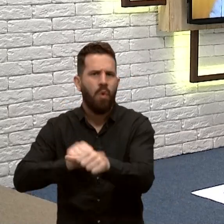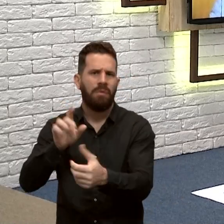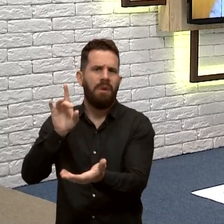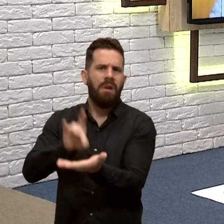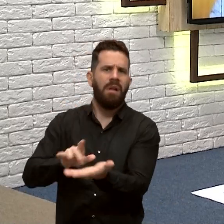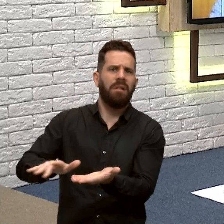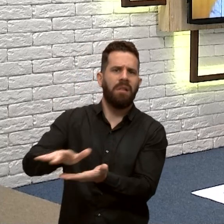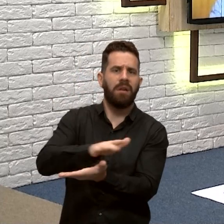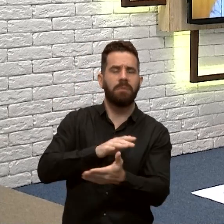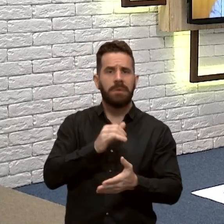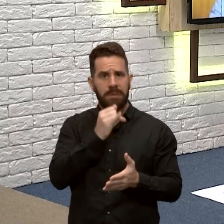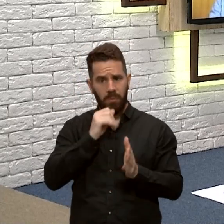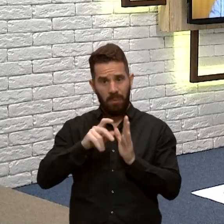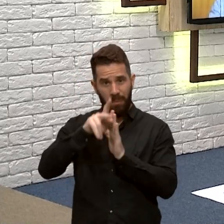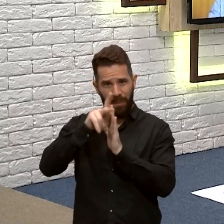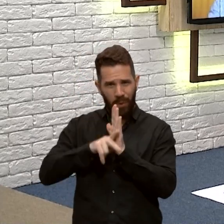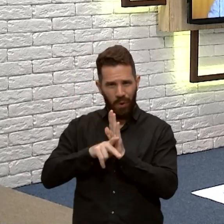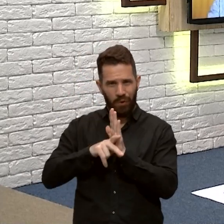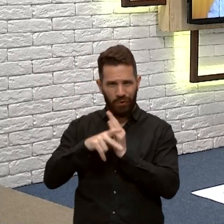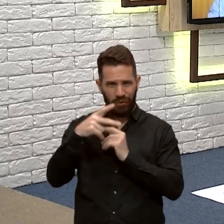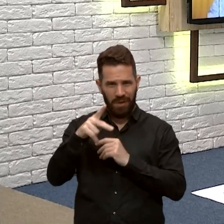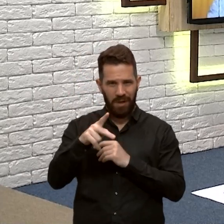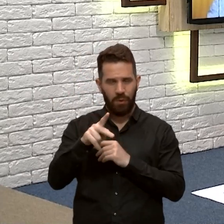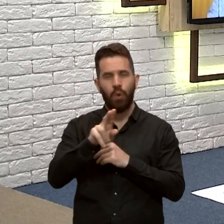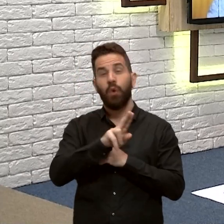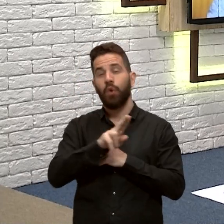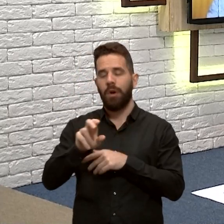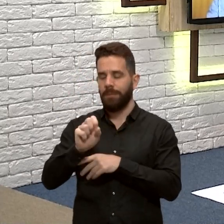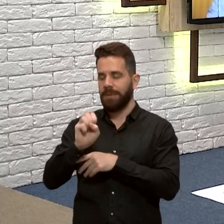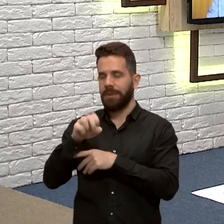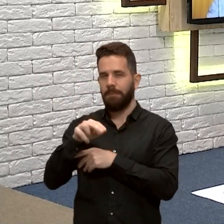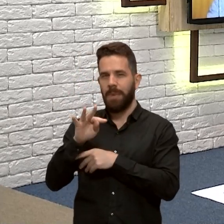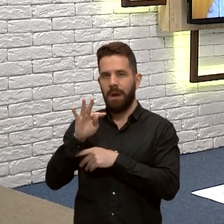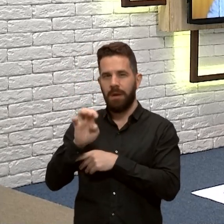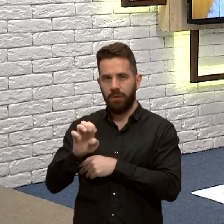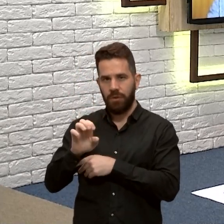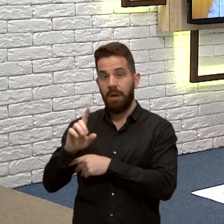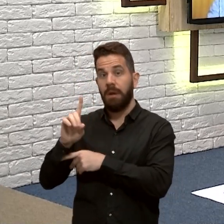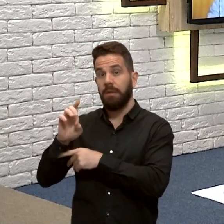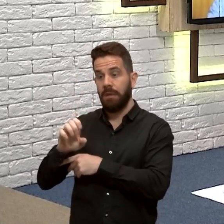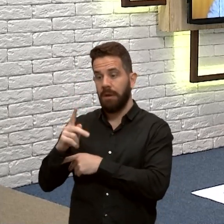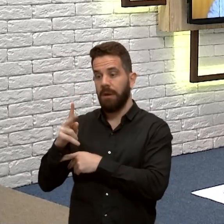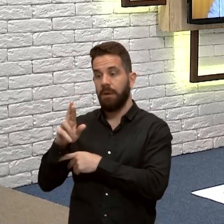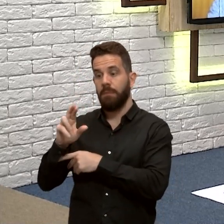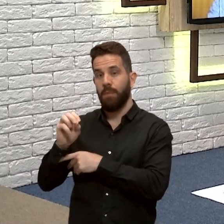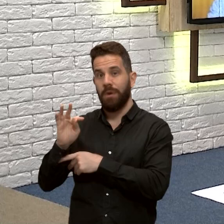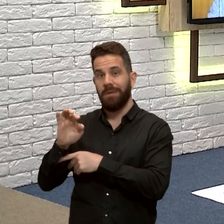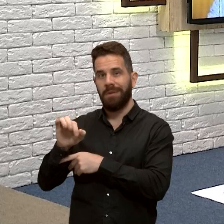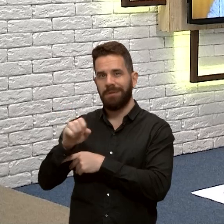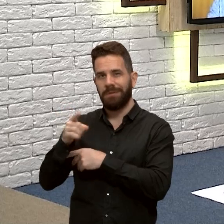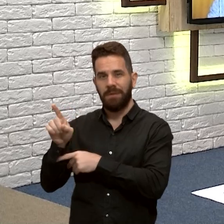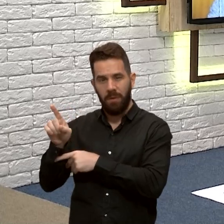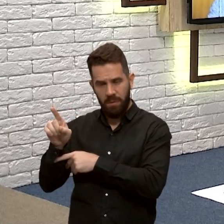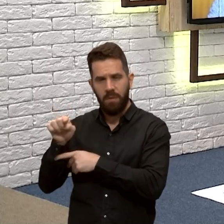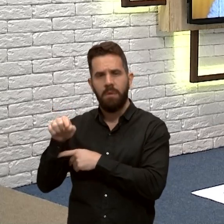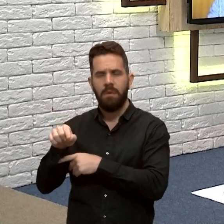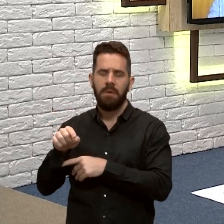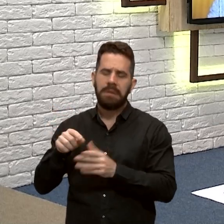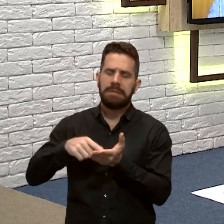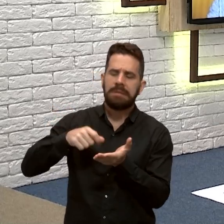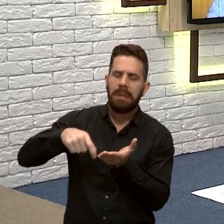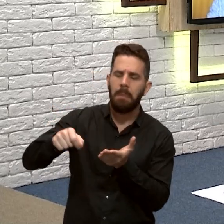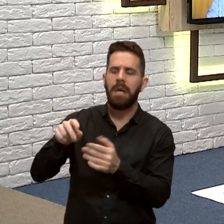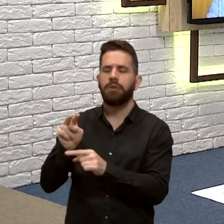de Proteção, pensa em atuar junto com essas pessoas, né, com quem defende causas,